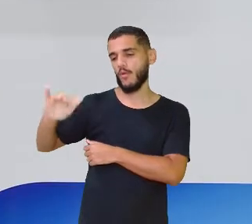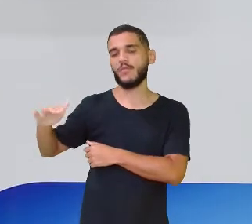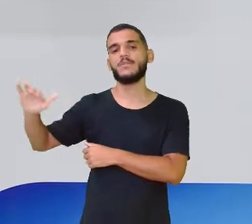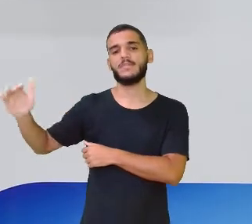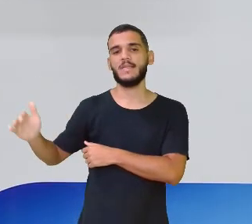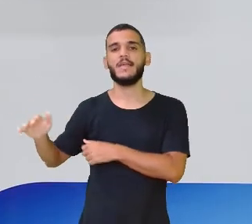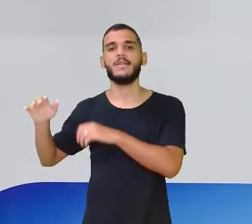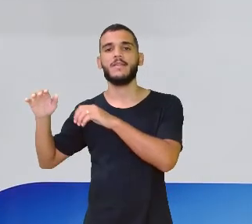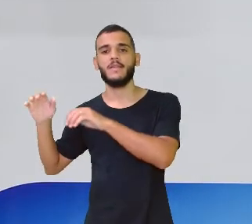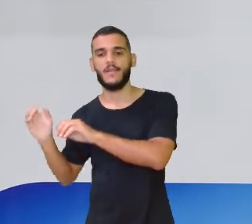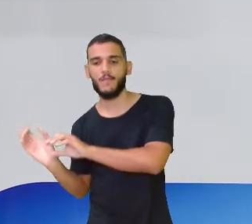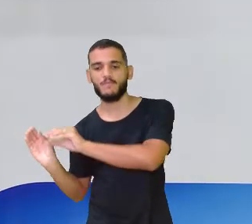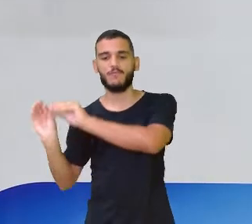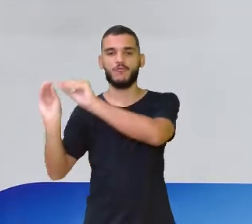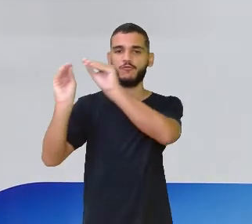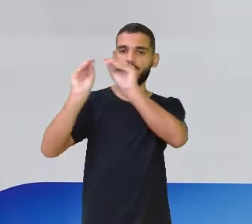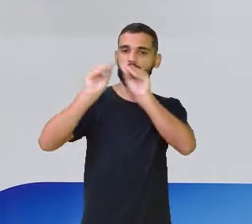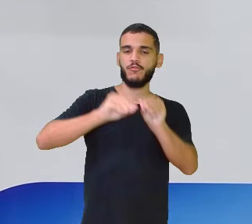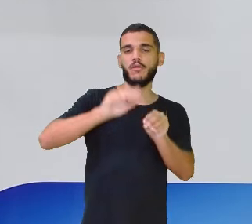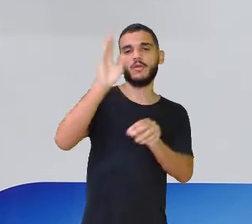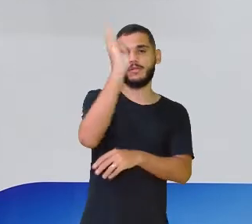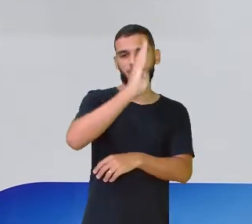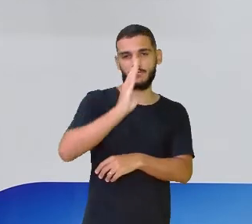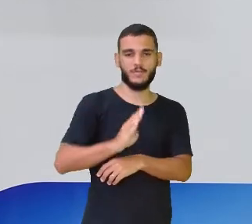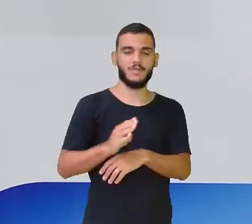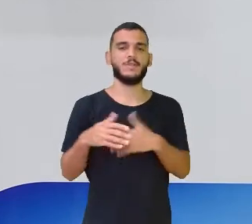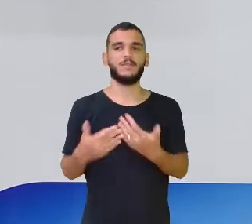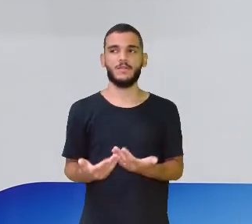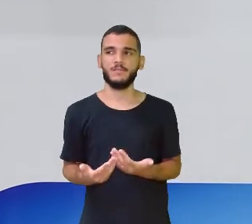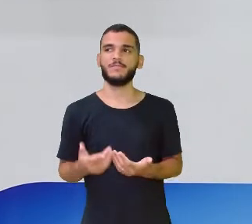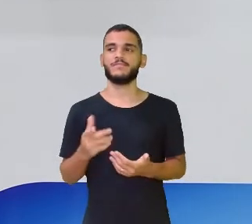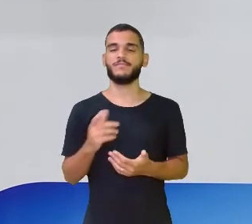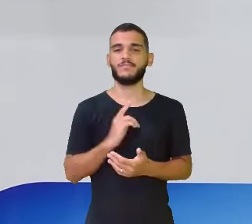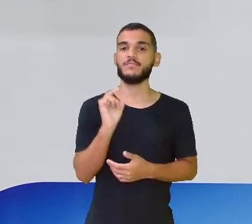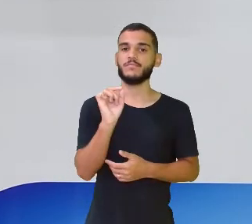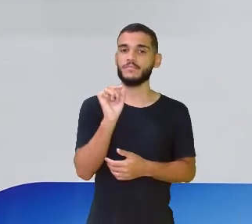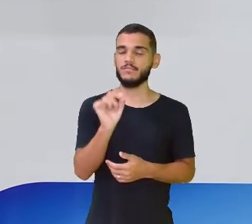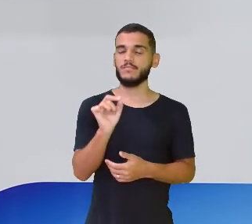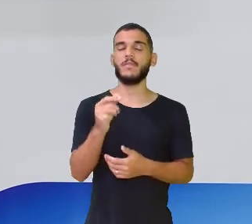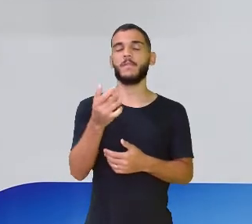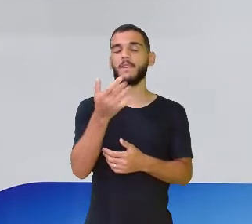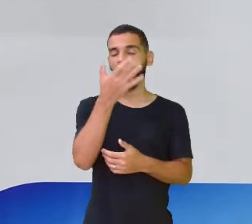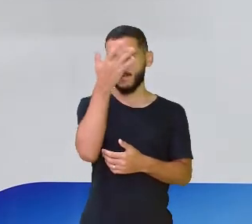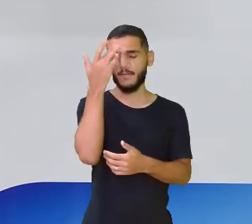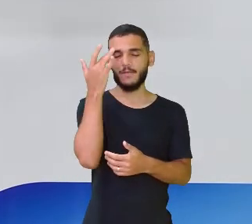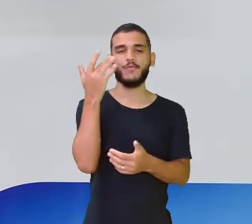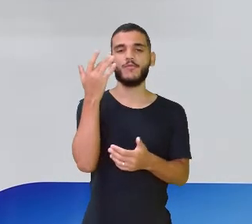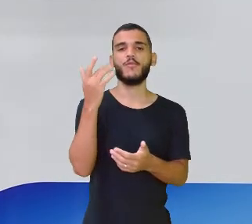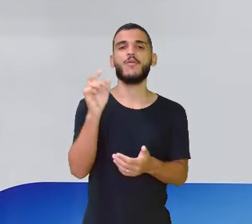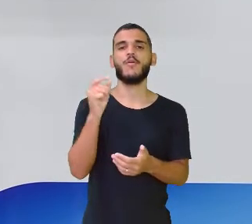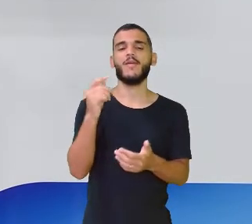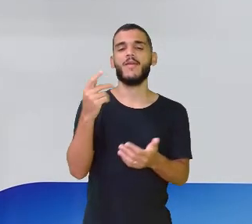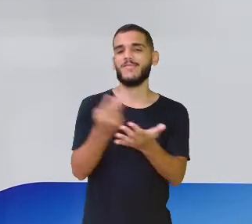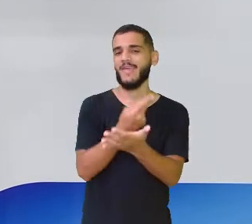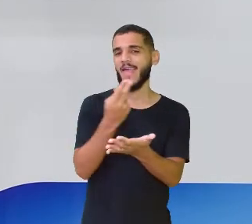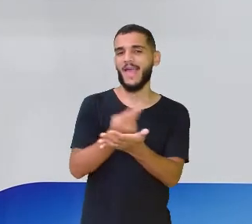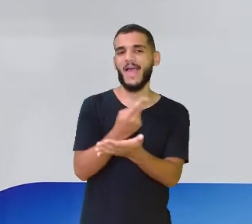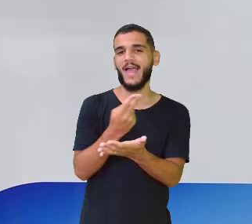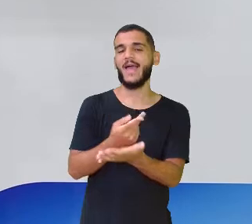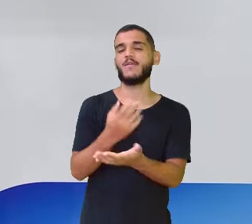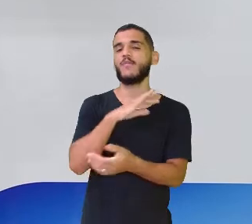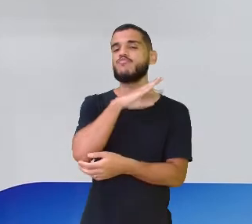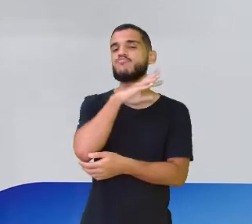que trazem esses animais também, porque existe muito tráfico de animais que não pode acontecer, porque o